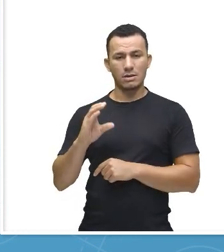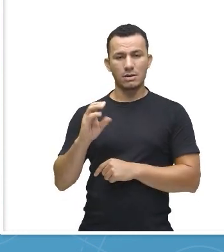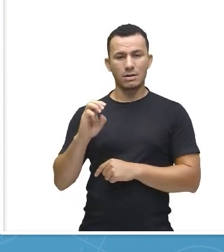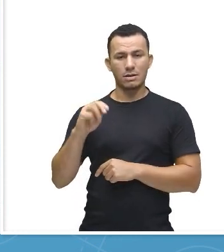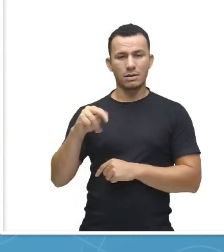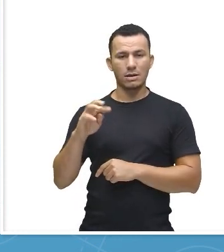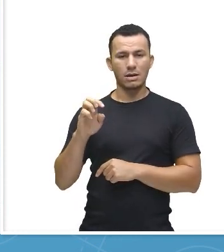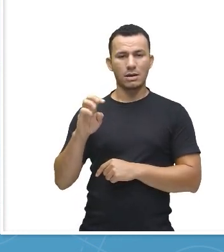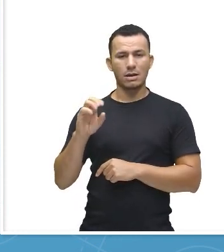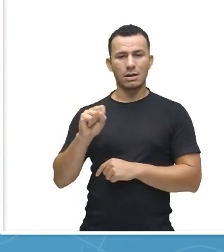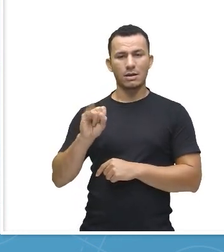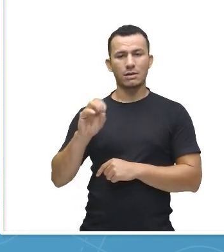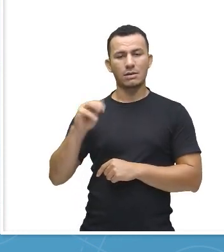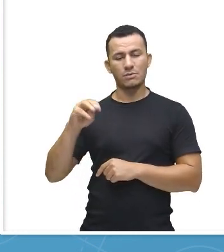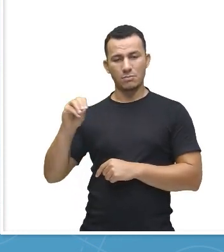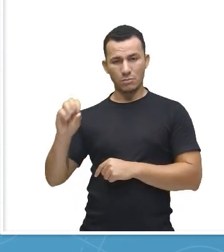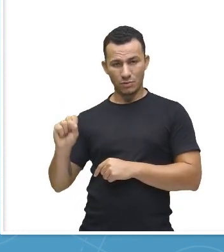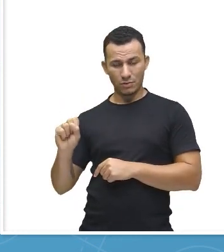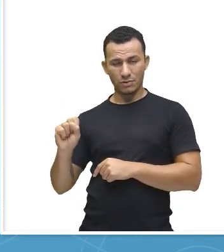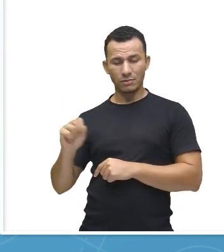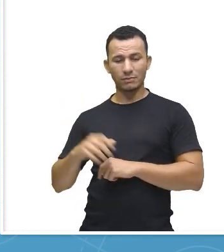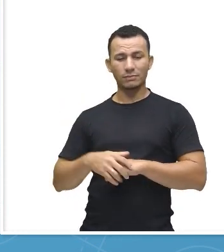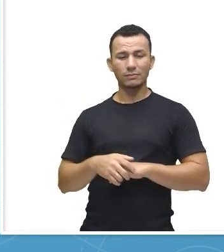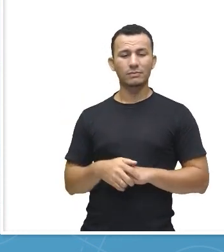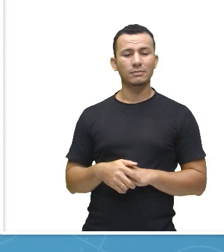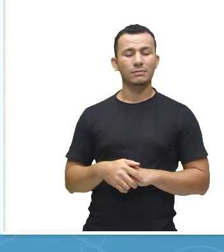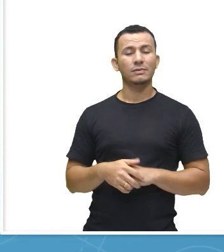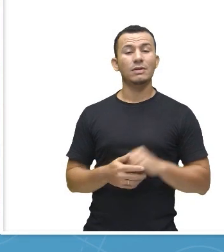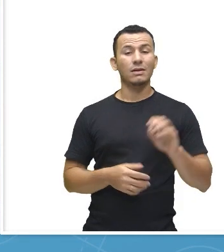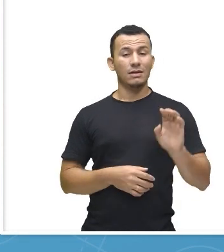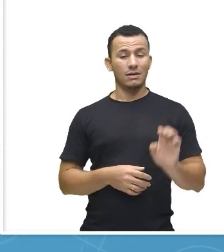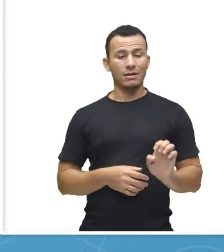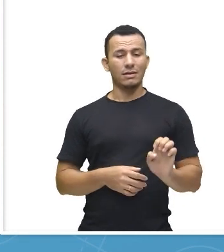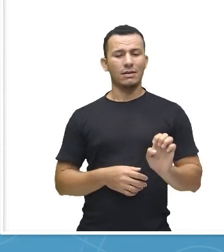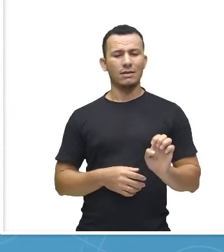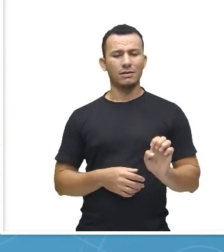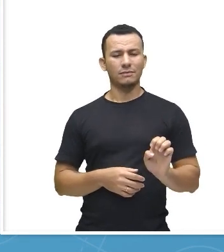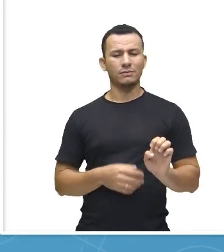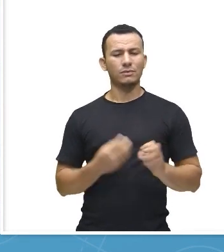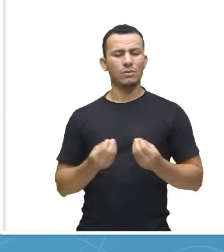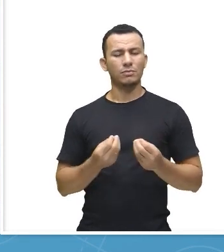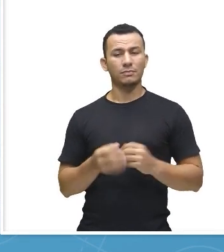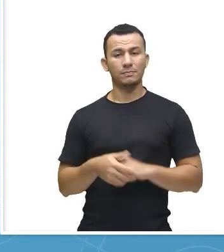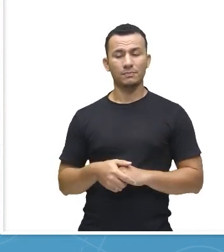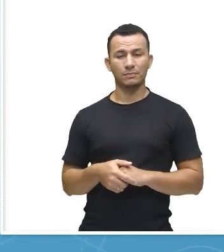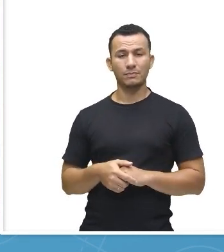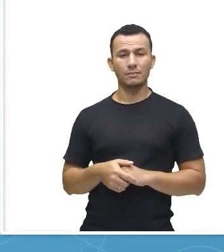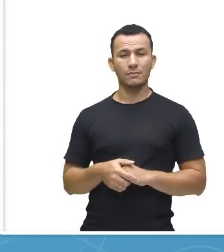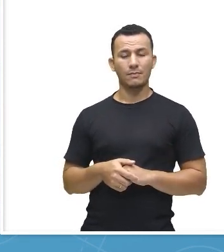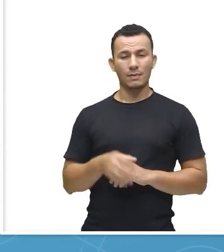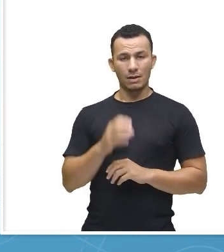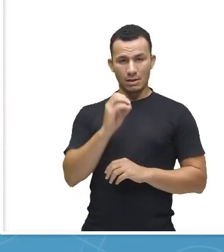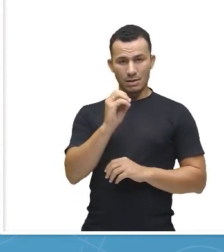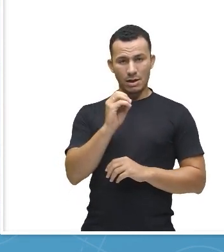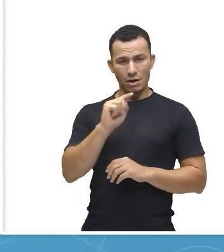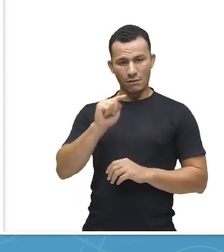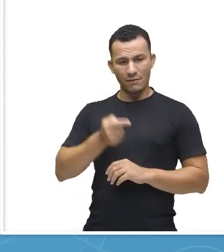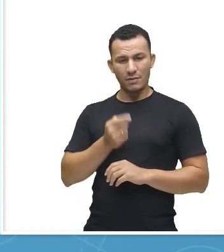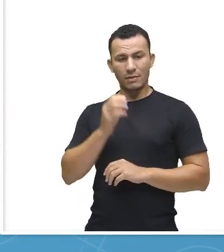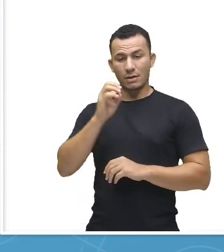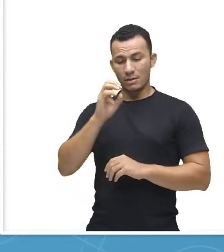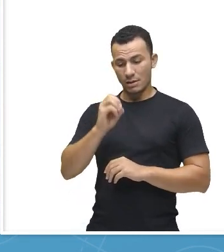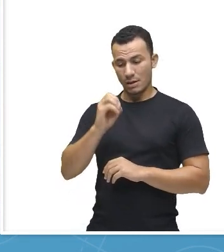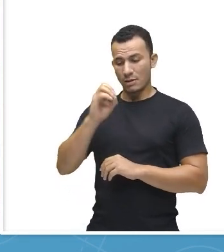centésimos. E na nossa letra E, nós temos aqui o 3, né? Na terceira casa após